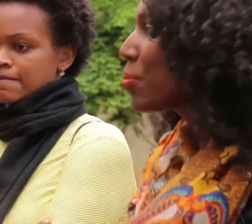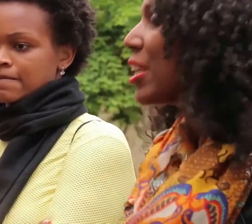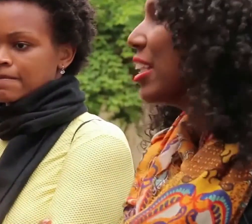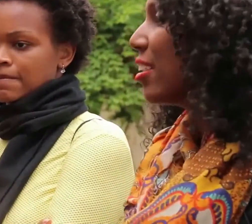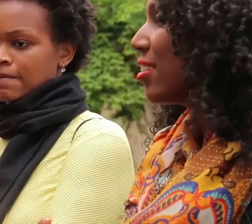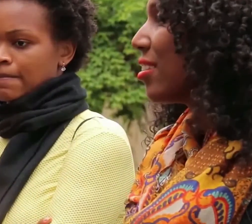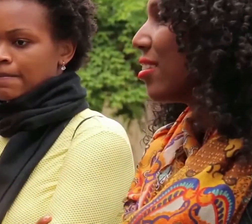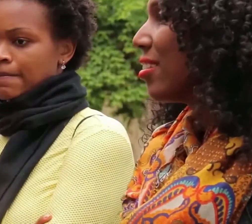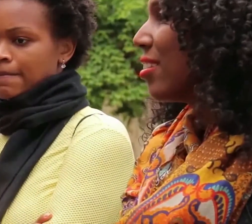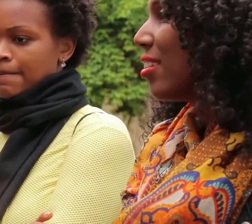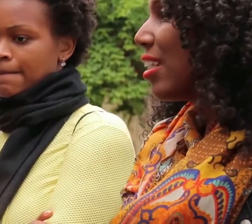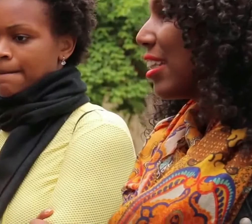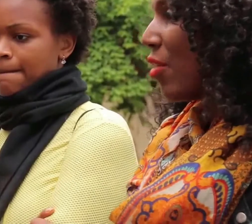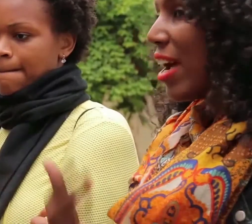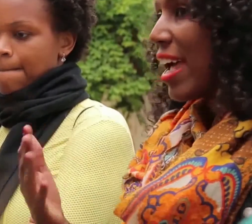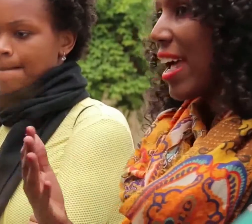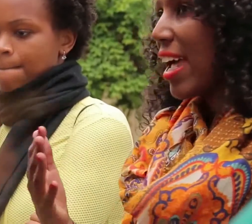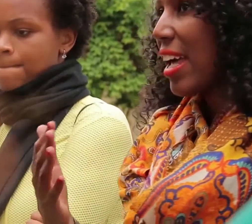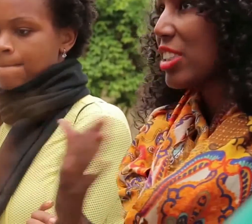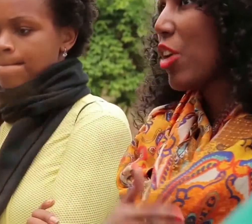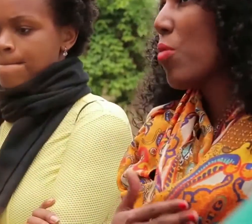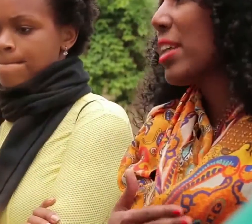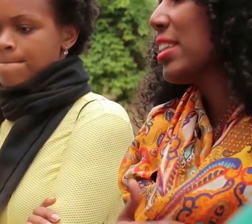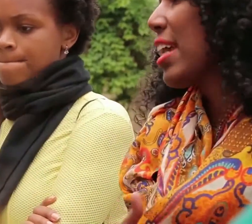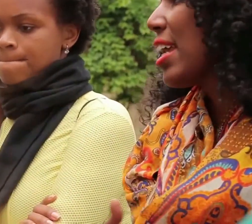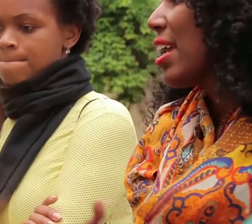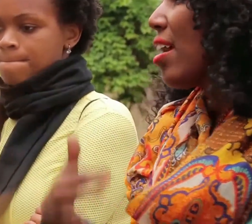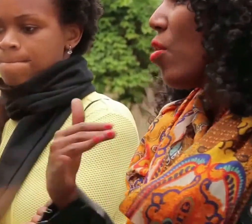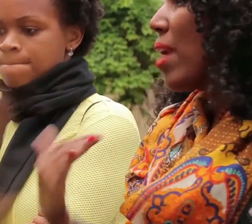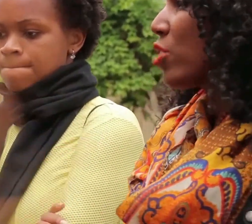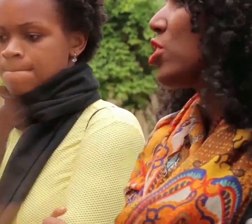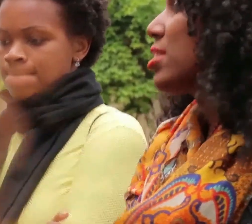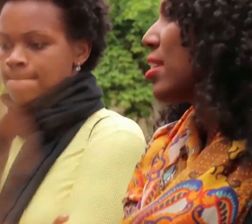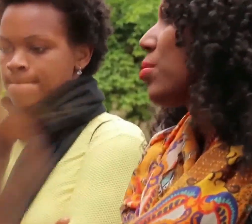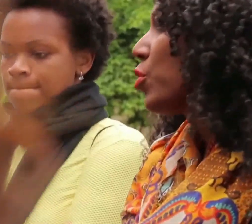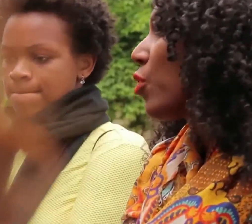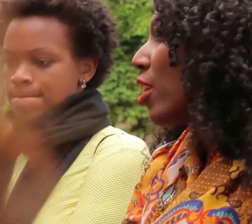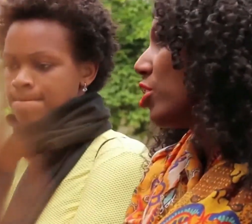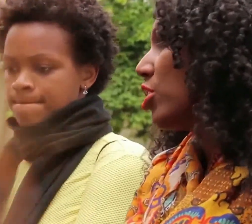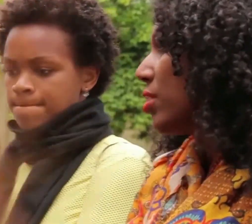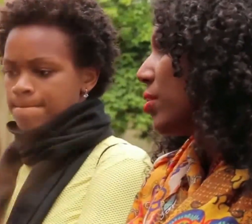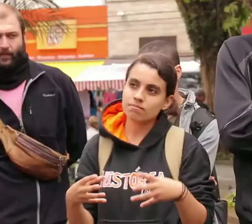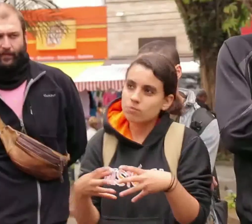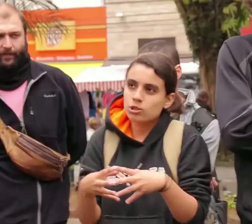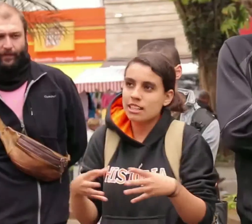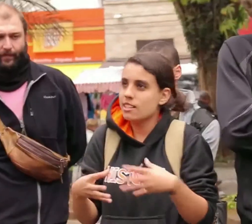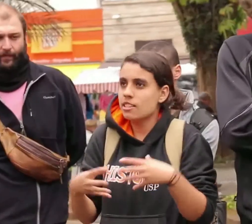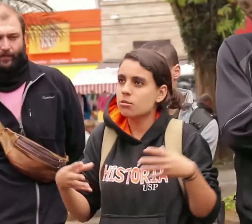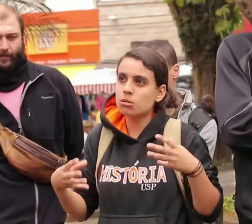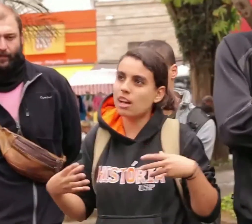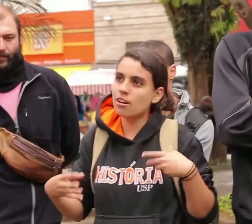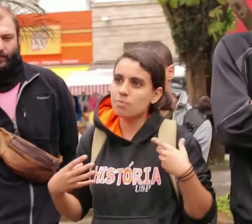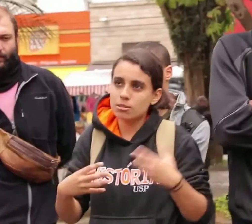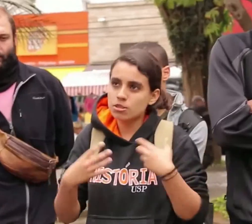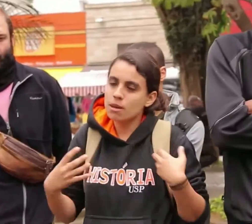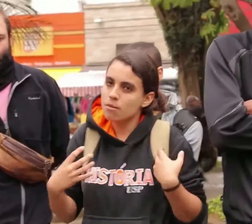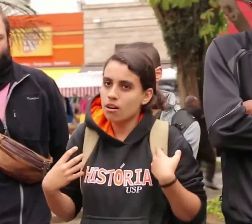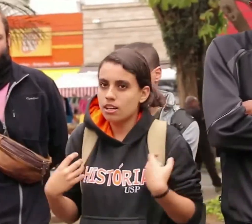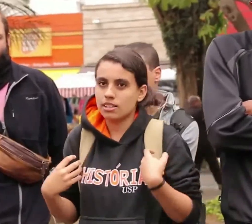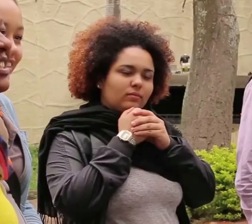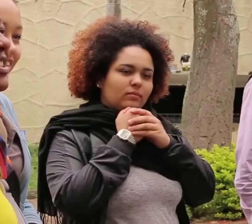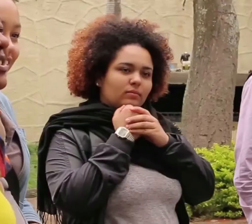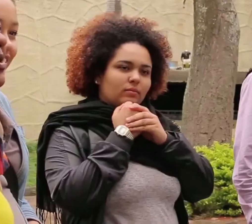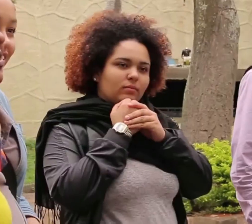religião é proibida. Então, já começa daí um marco de resistência muito forte. Marco de resistência cultural mesmo,